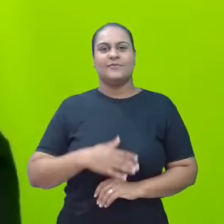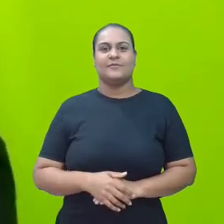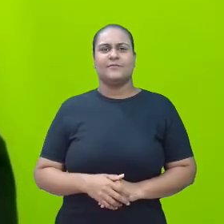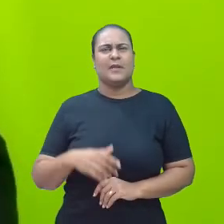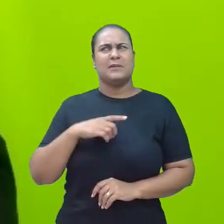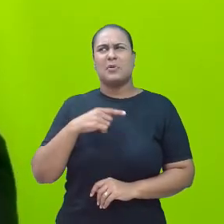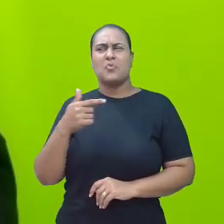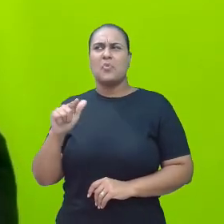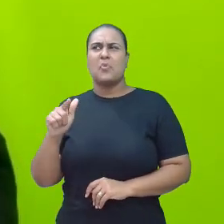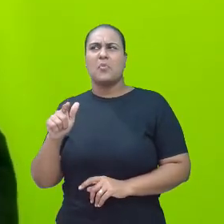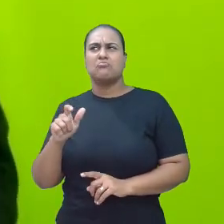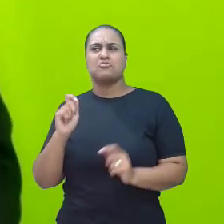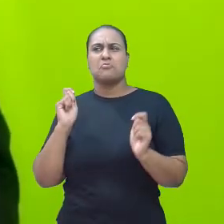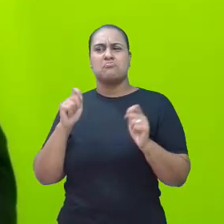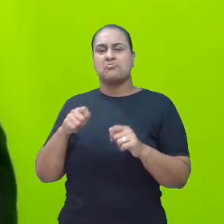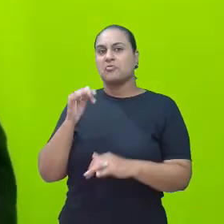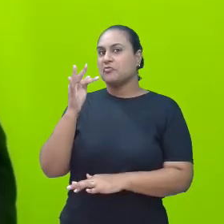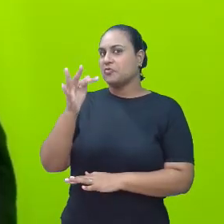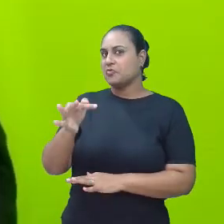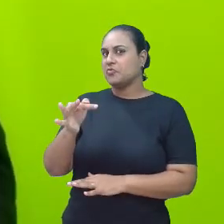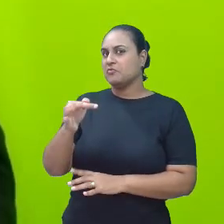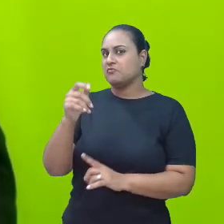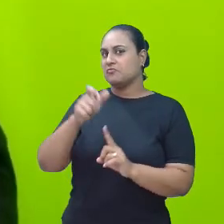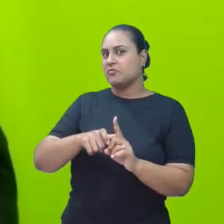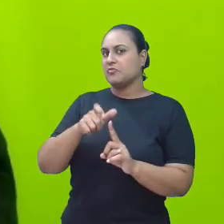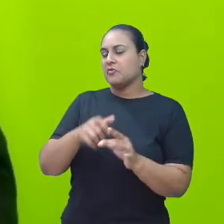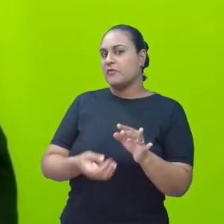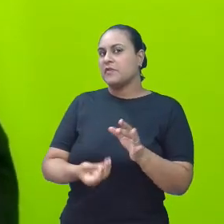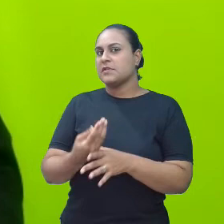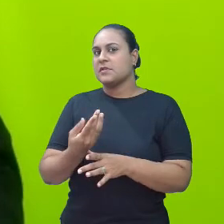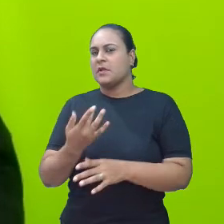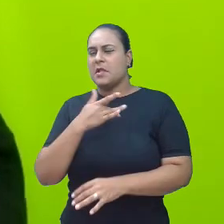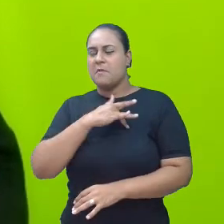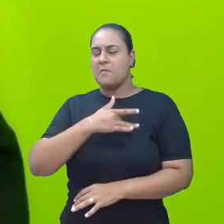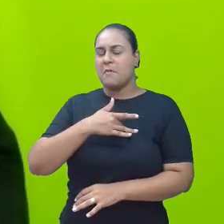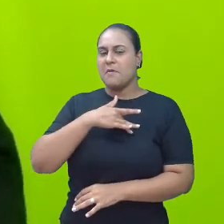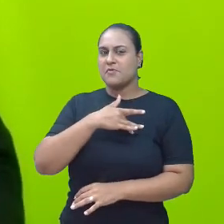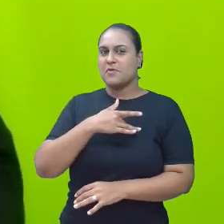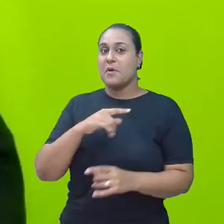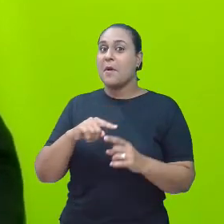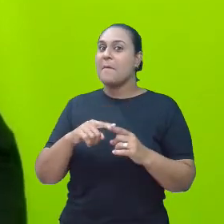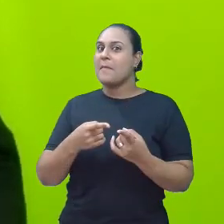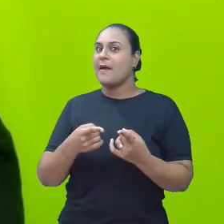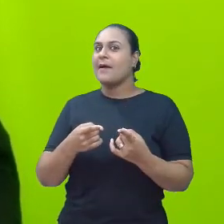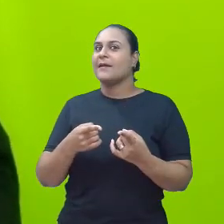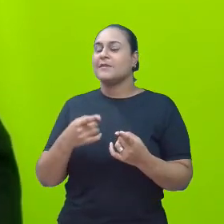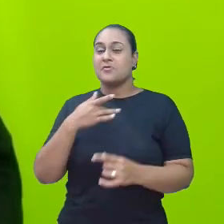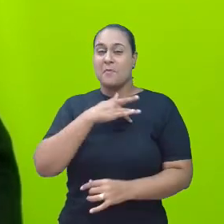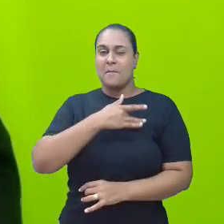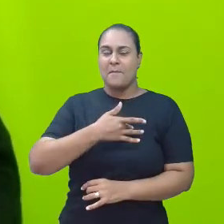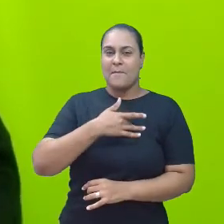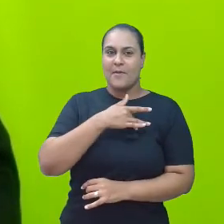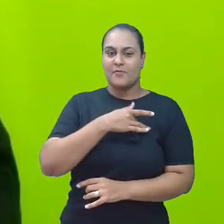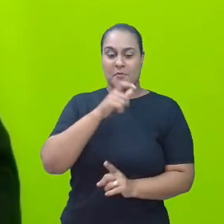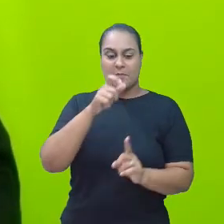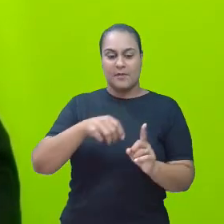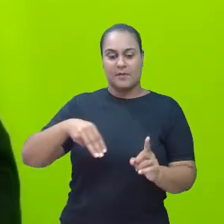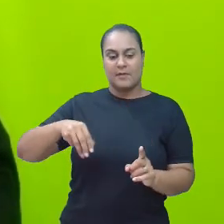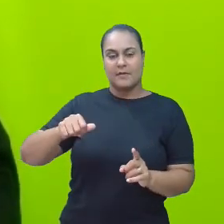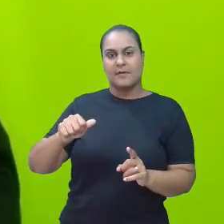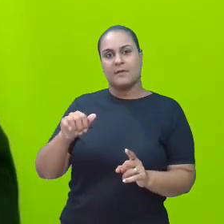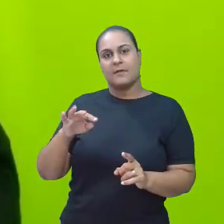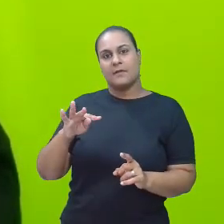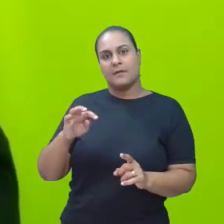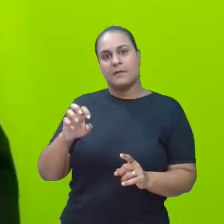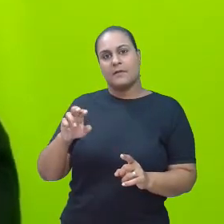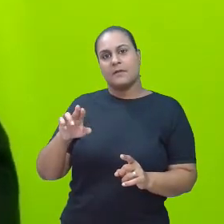que eu possa fazer um dia e me apaixonar tanto como eu me apaixonei pelo Mateus, que também pode ser